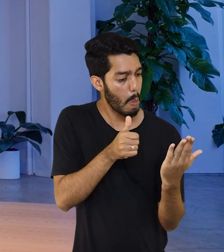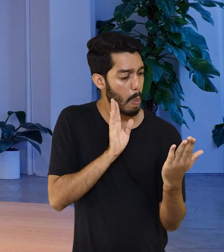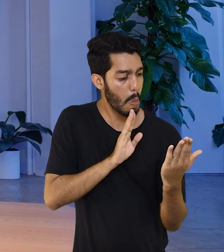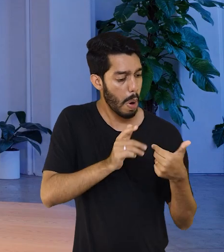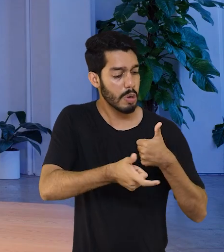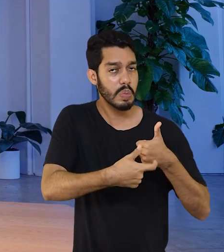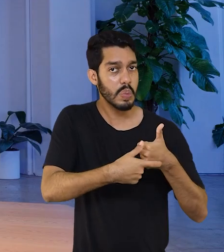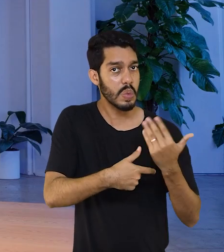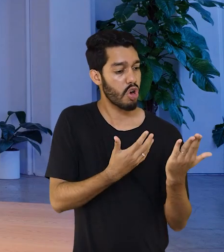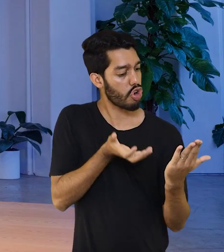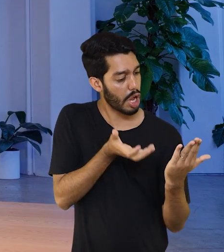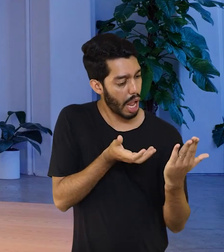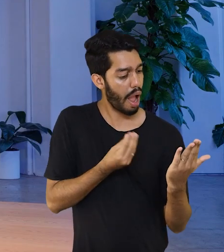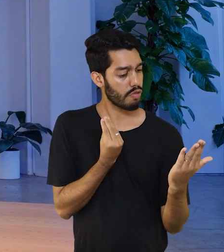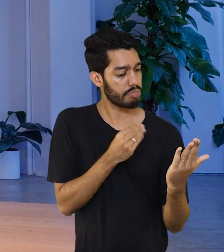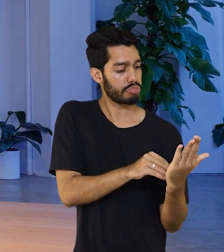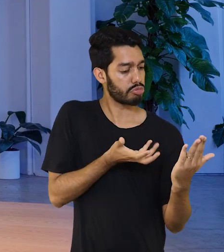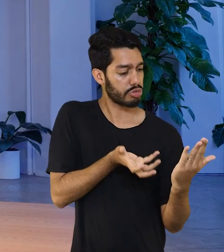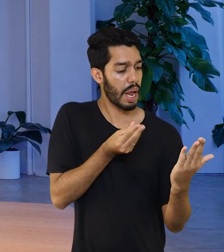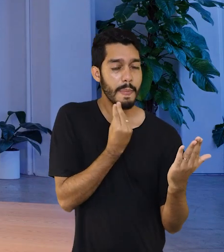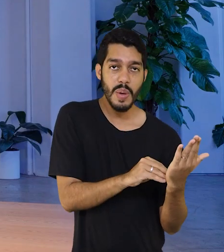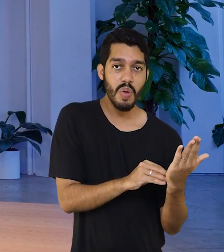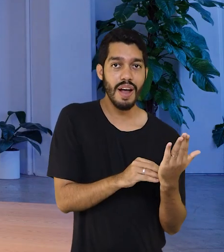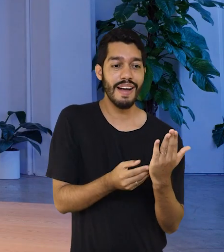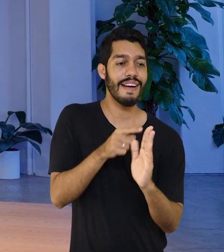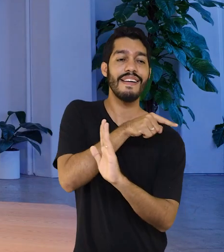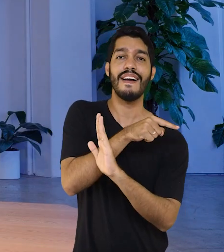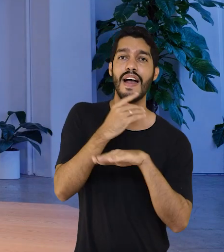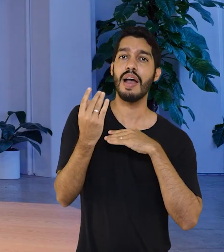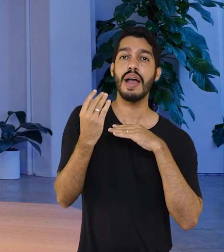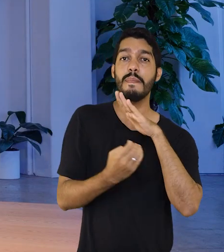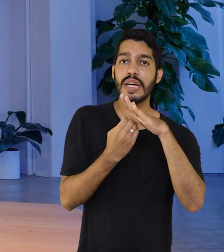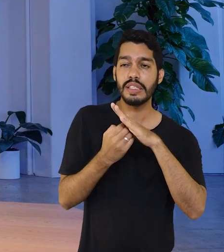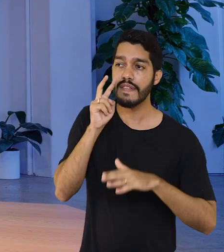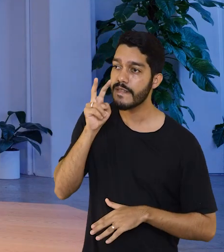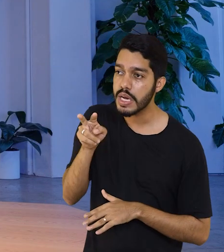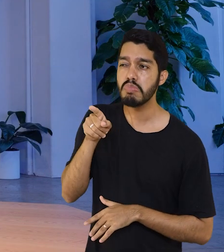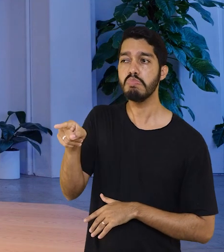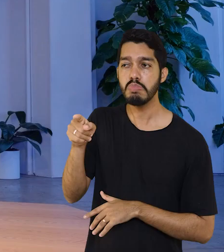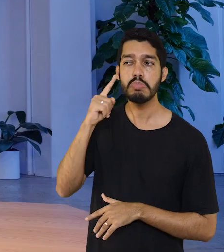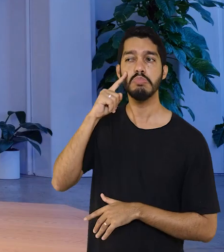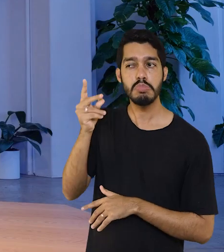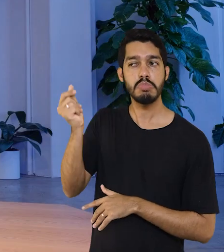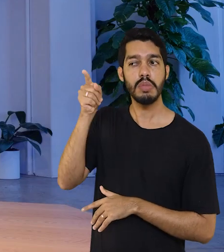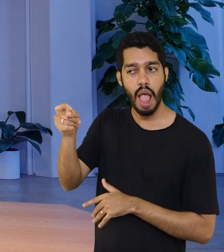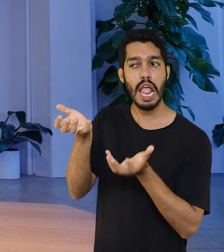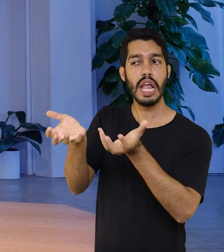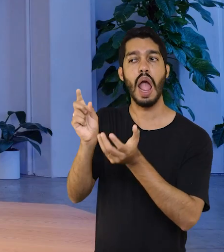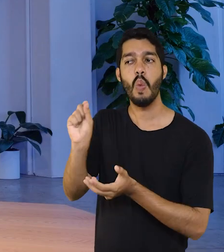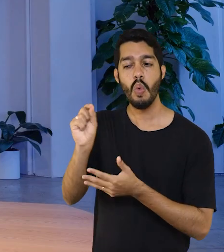sua marca ou com um competidor? Quantos dessas visualizações vêm do que as marcas estão fazendo ou do que as pessoas estão